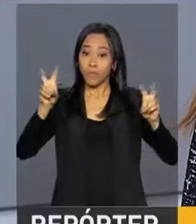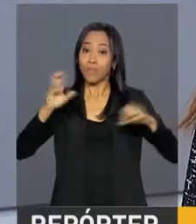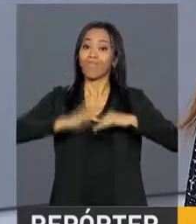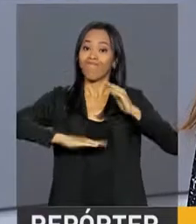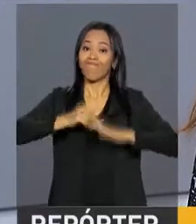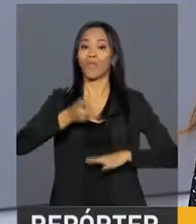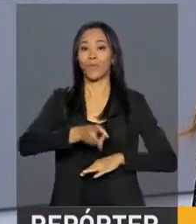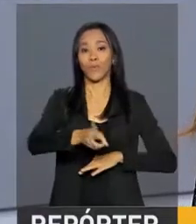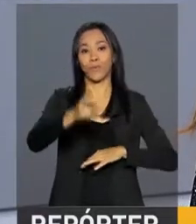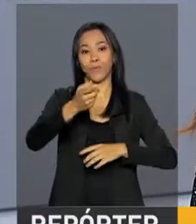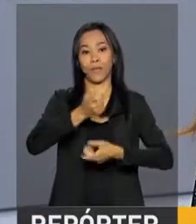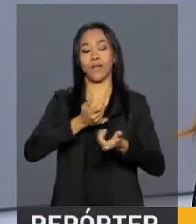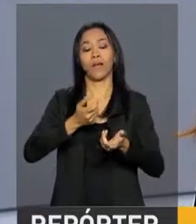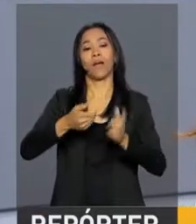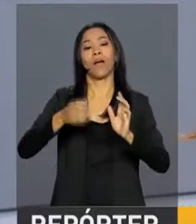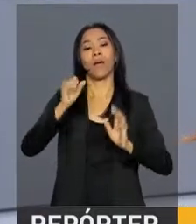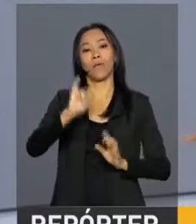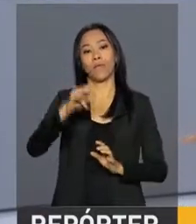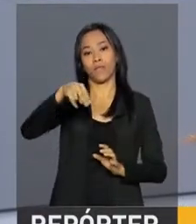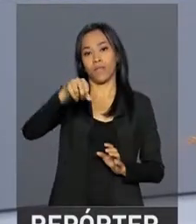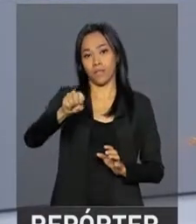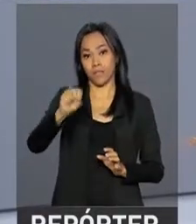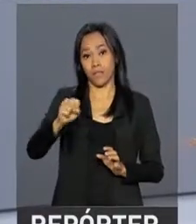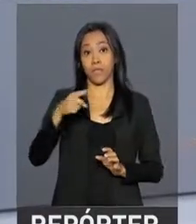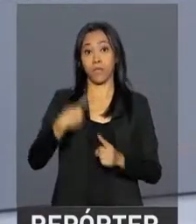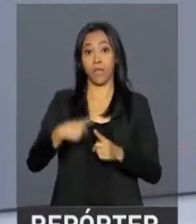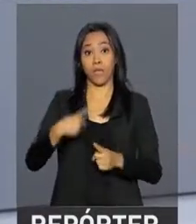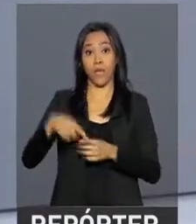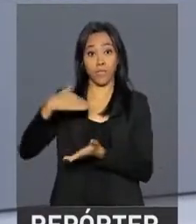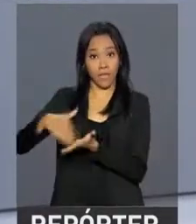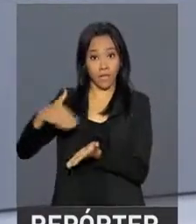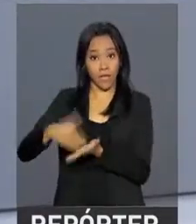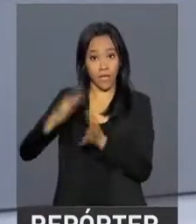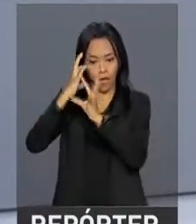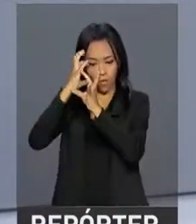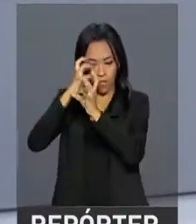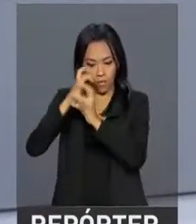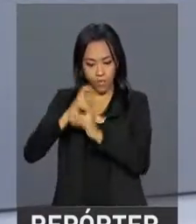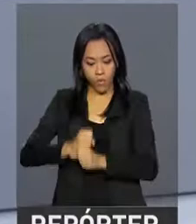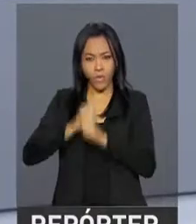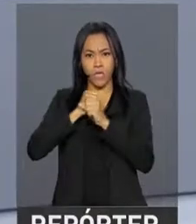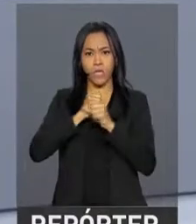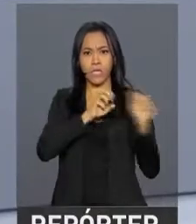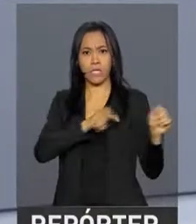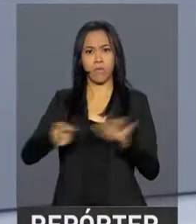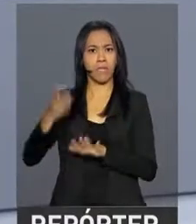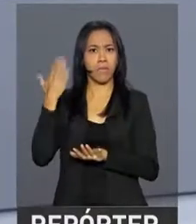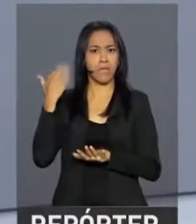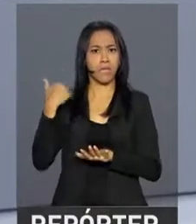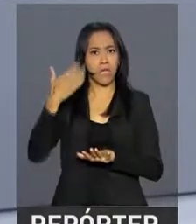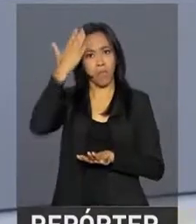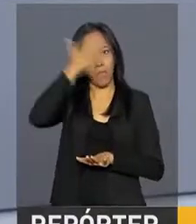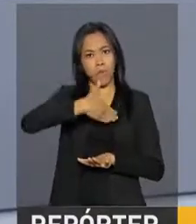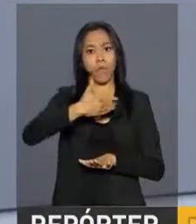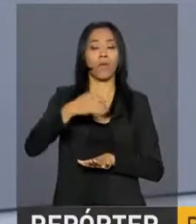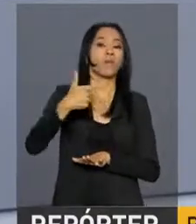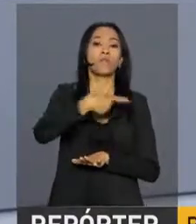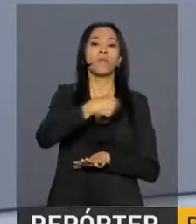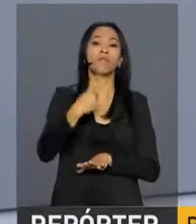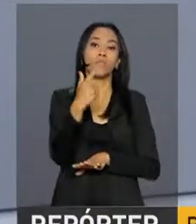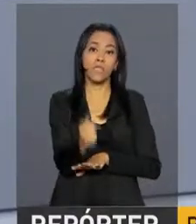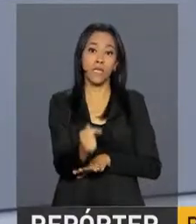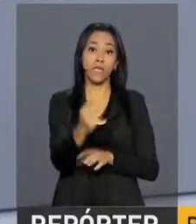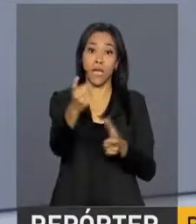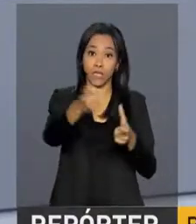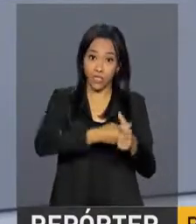a secretaria do tesouro nacional confirmou os dados apresentados na semana passada que mostram que em 2017 o